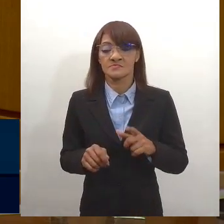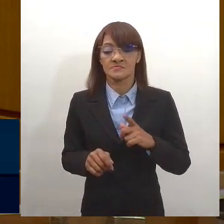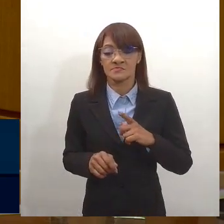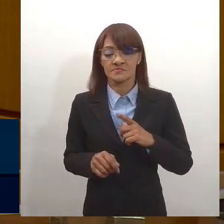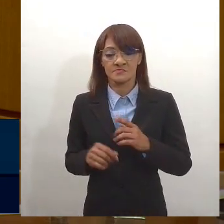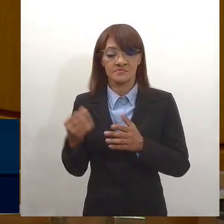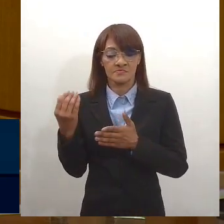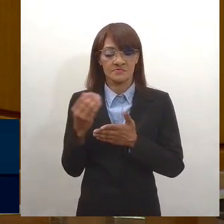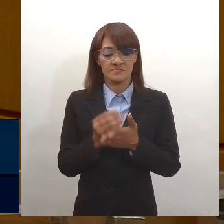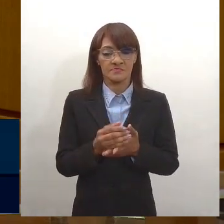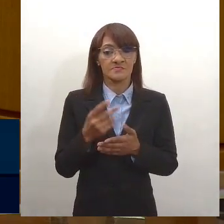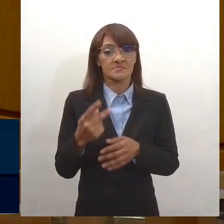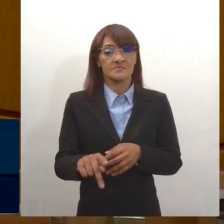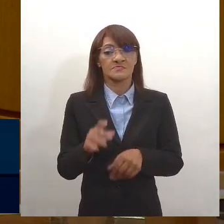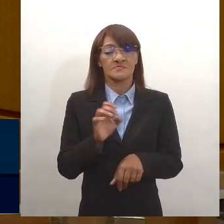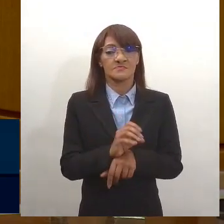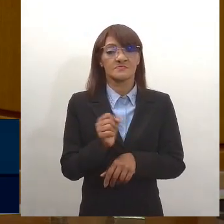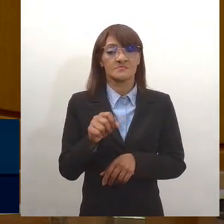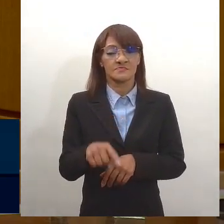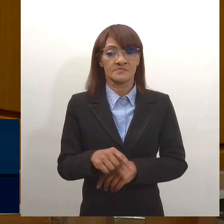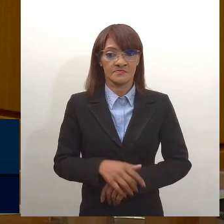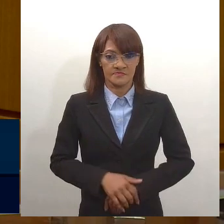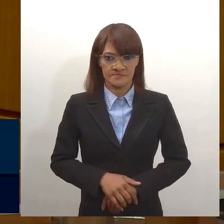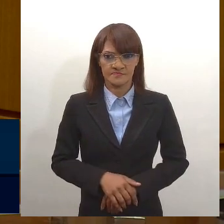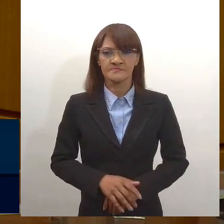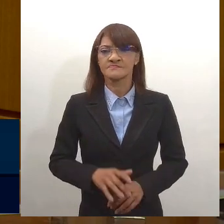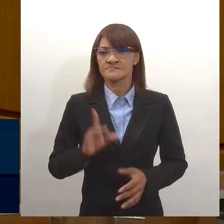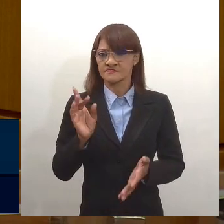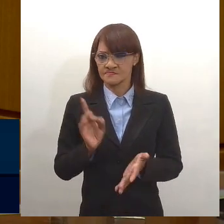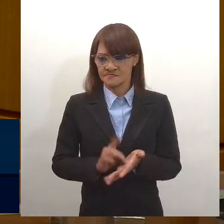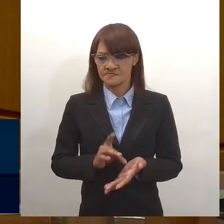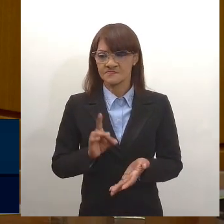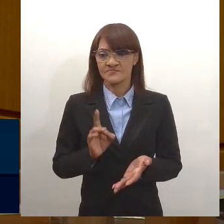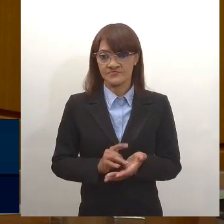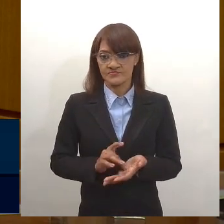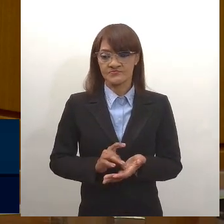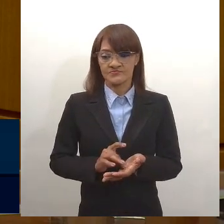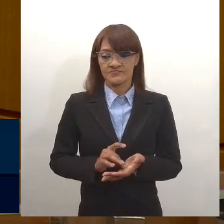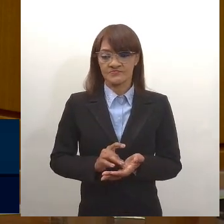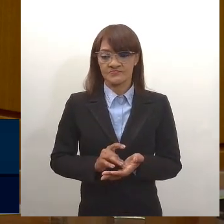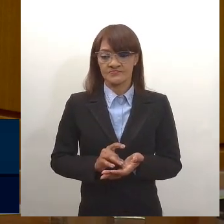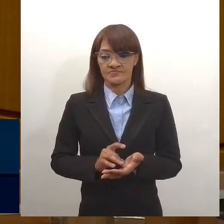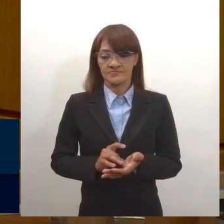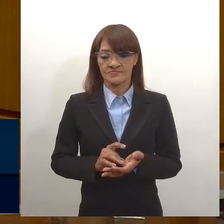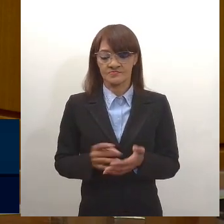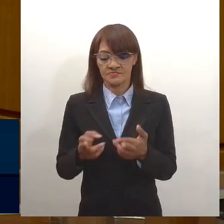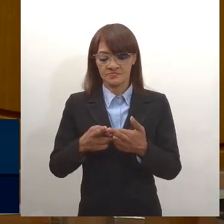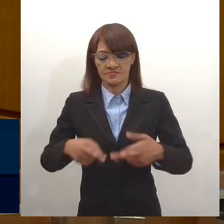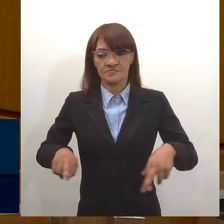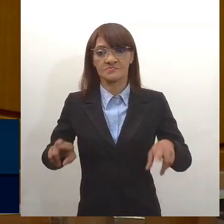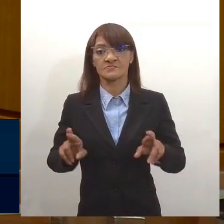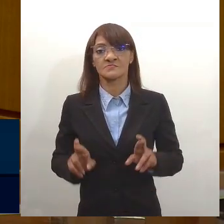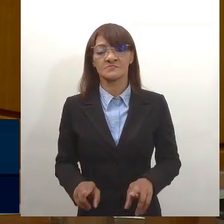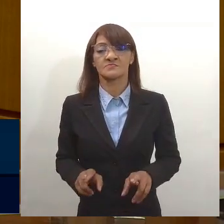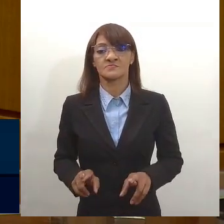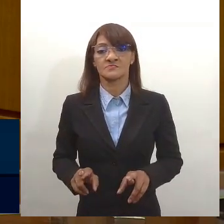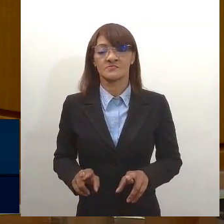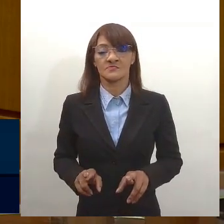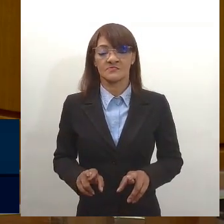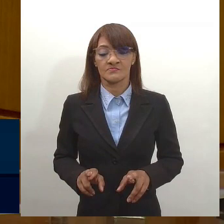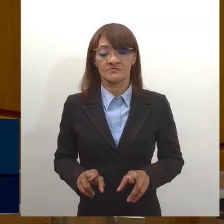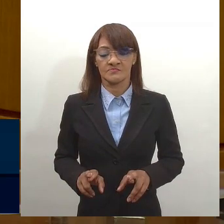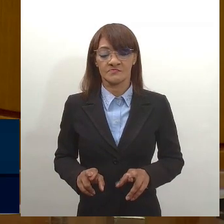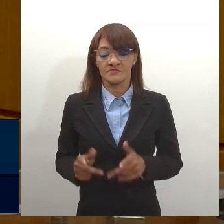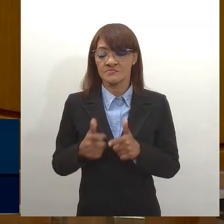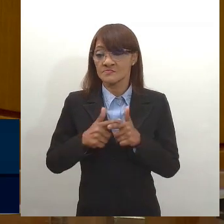possa definitivamente sanar esse problema, que é um problema gravíssimo e que